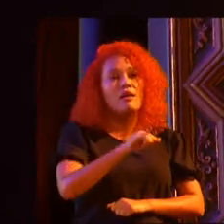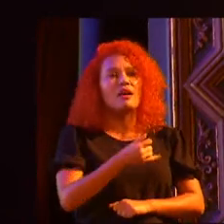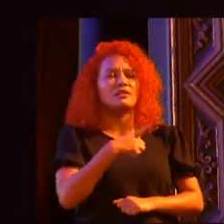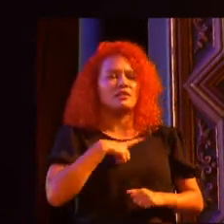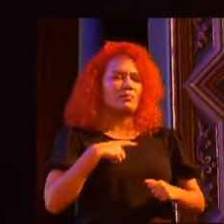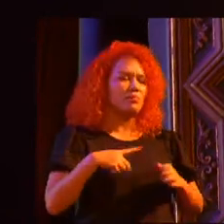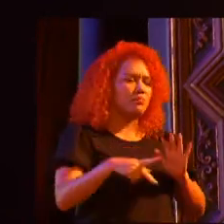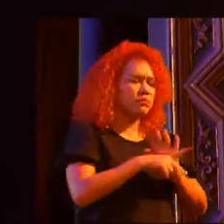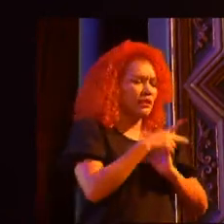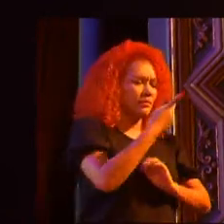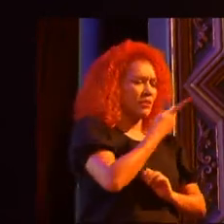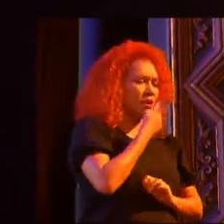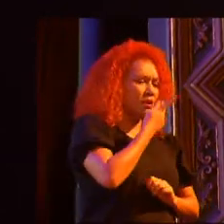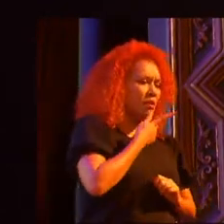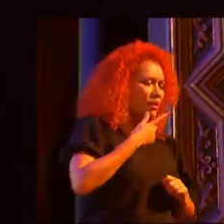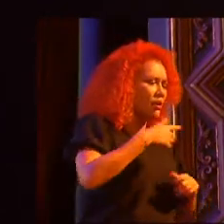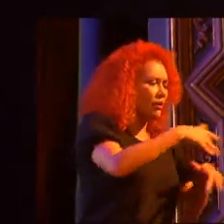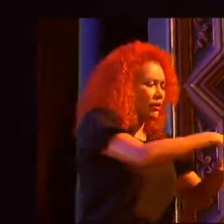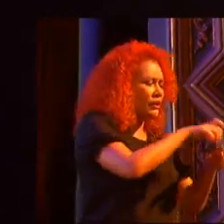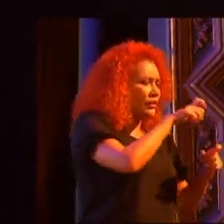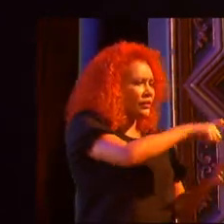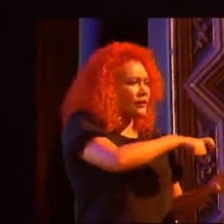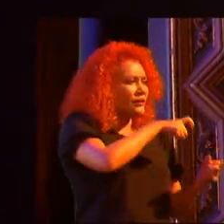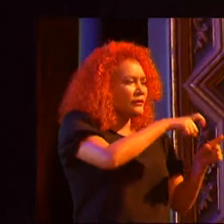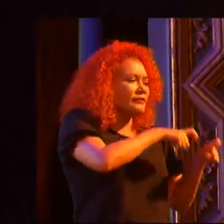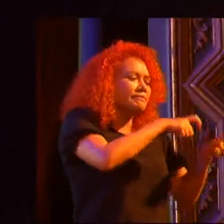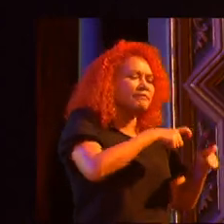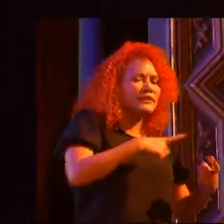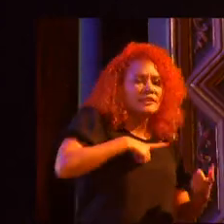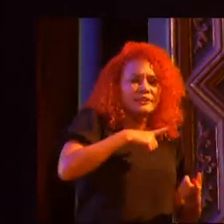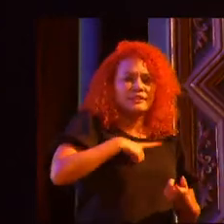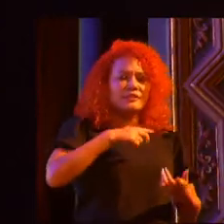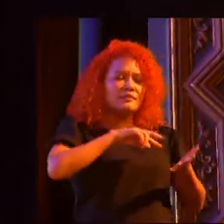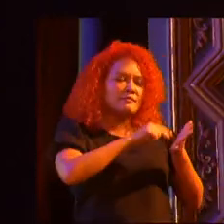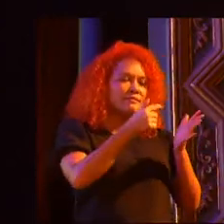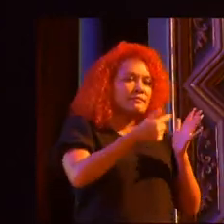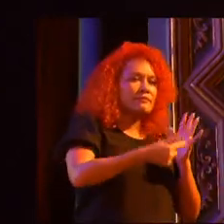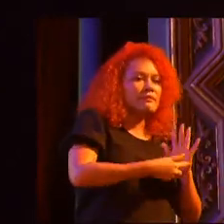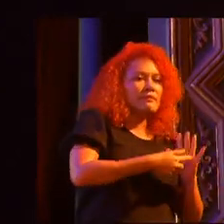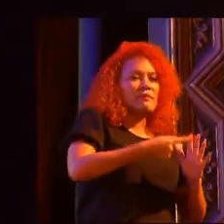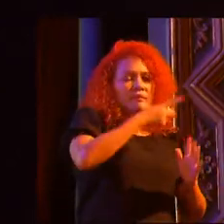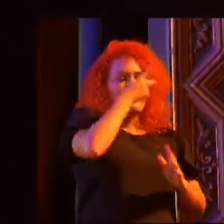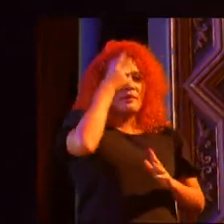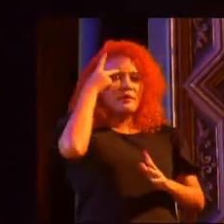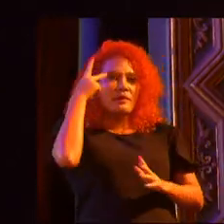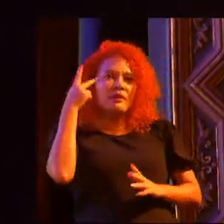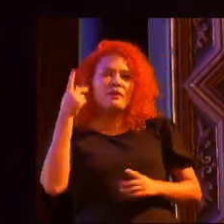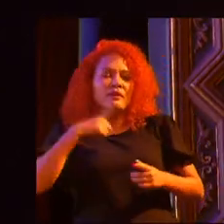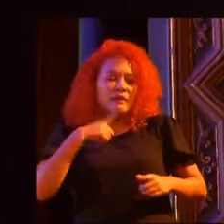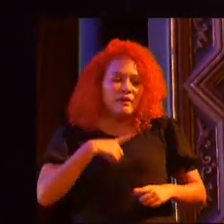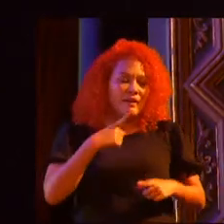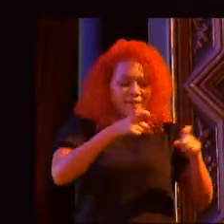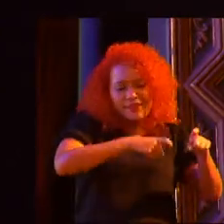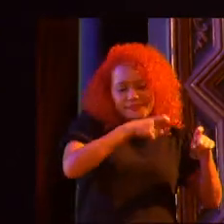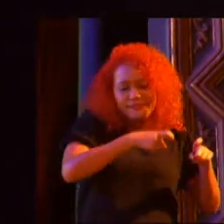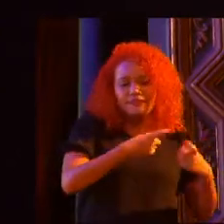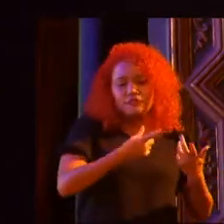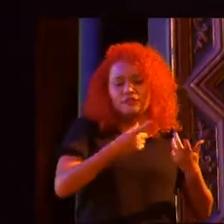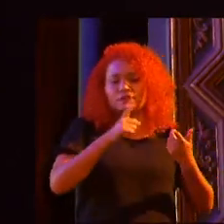Aos poucos, foi criando outra narrativa associada aos símbolos pecuários e dos grandes latifundiários, além de um